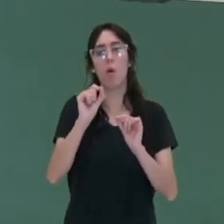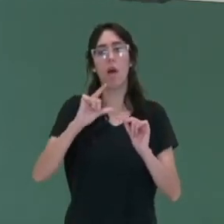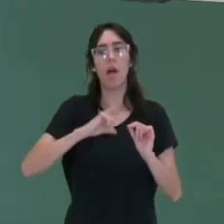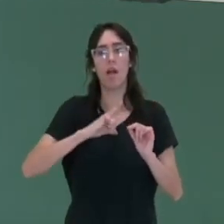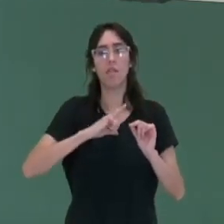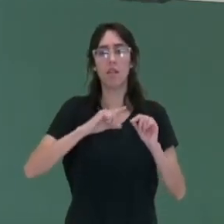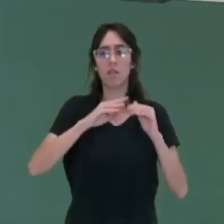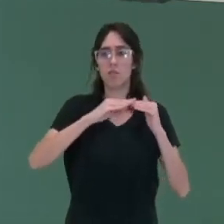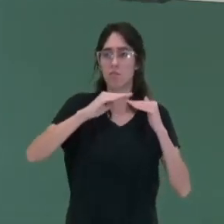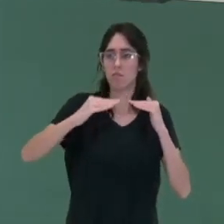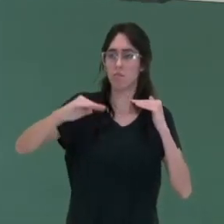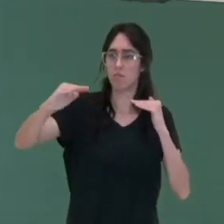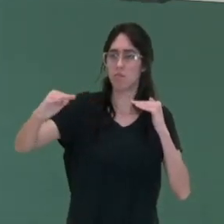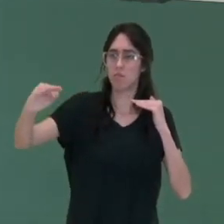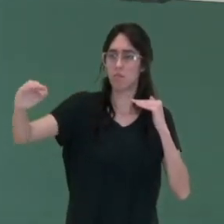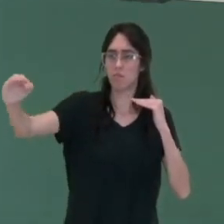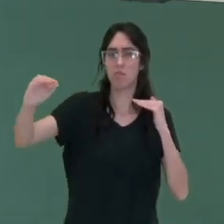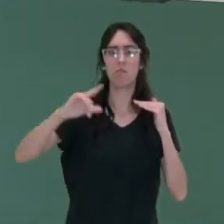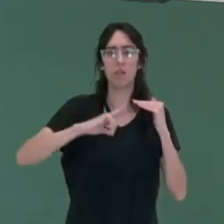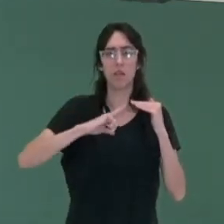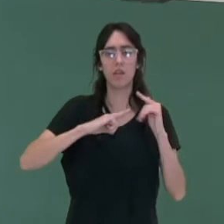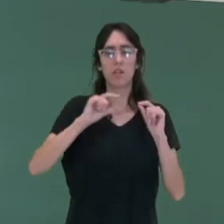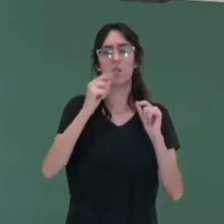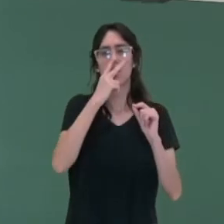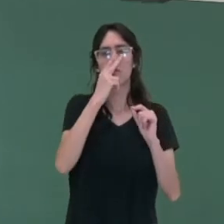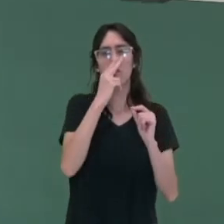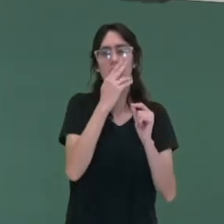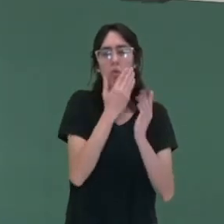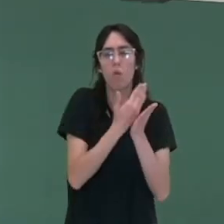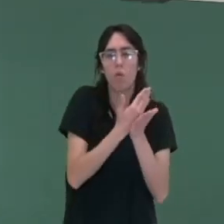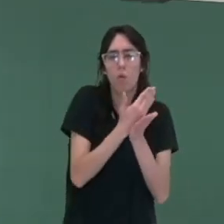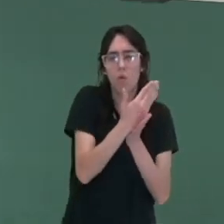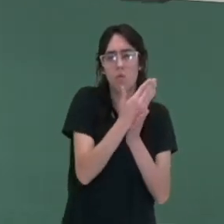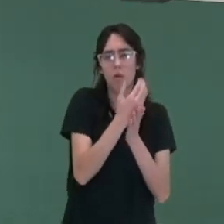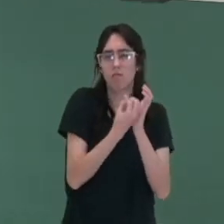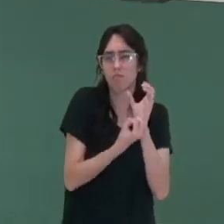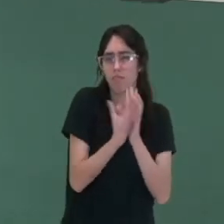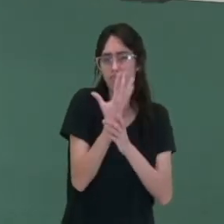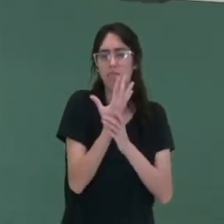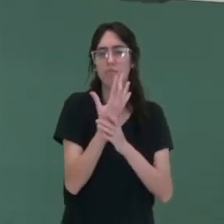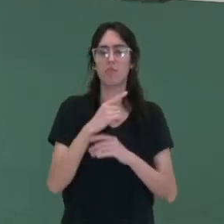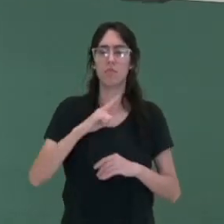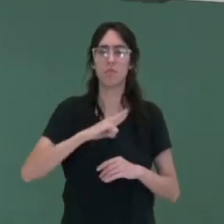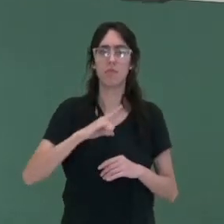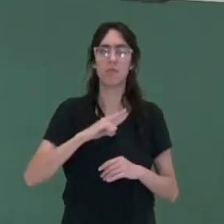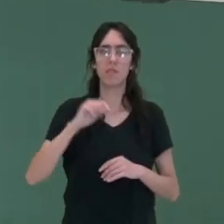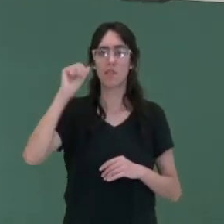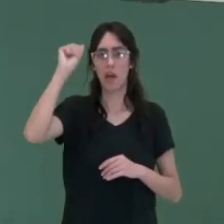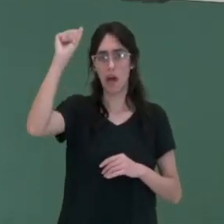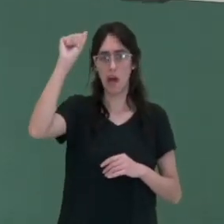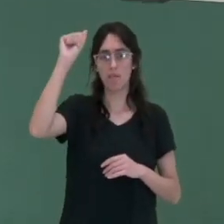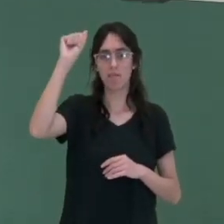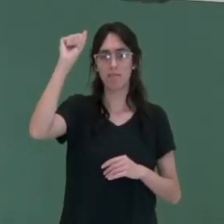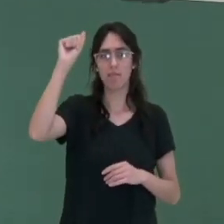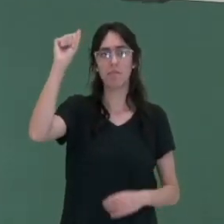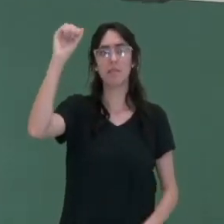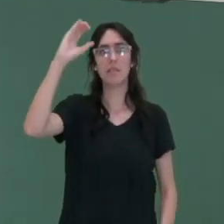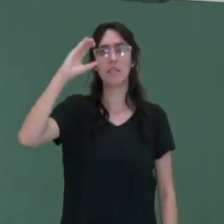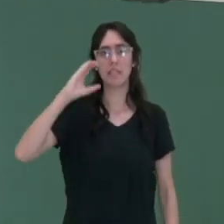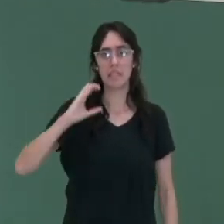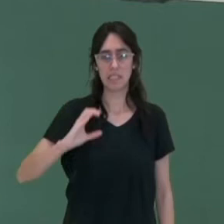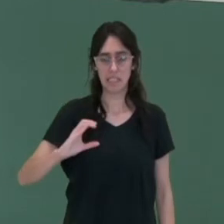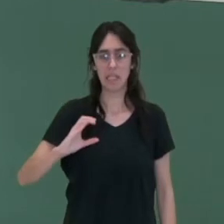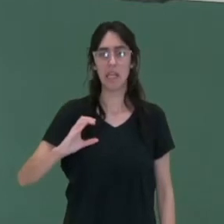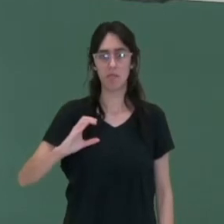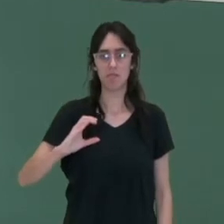B ainda em estágio inicial de formação. Então nós temos aqui o horizonte A e o horizonte C. E a